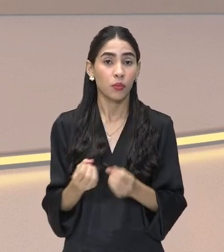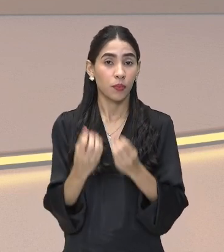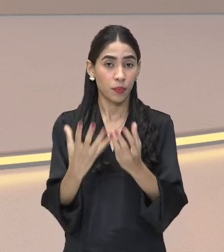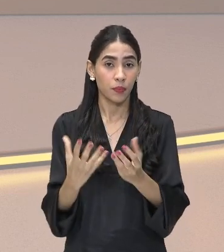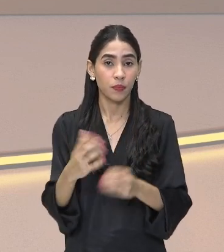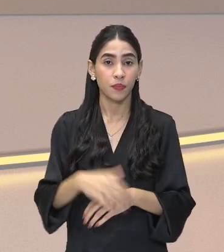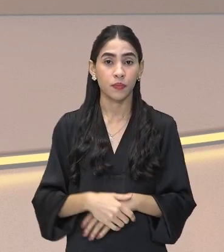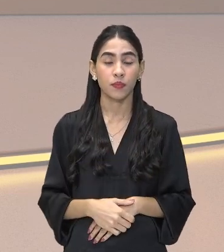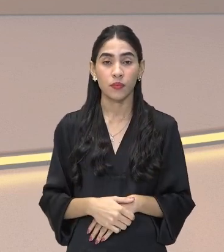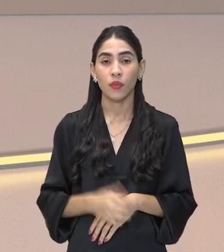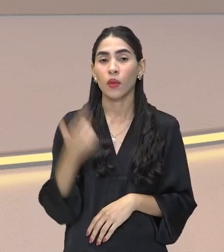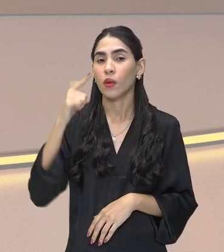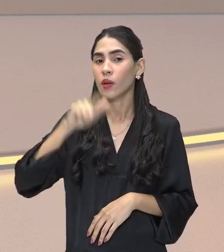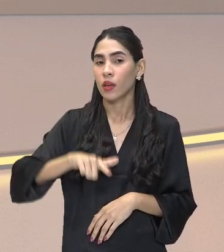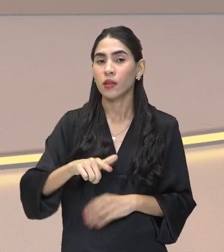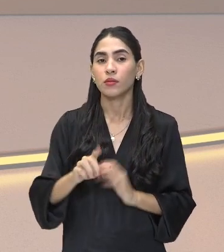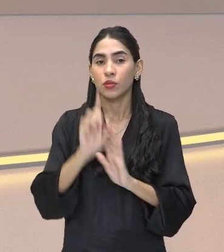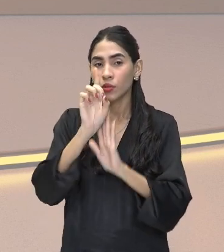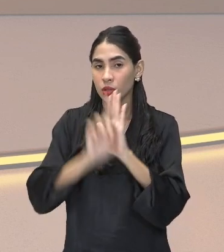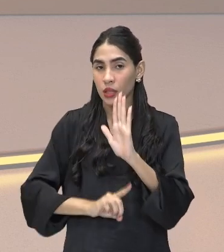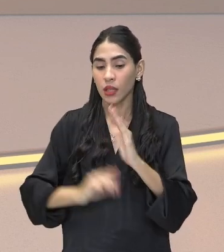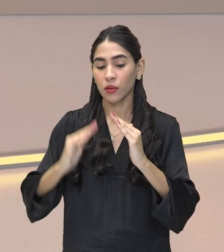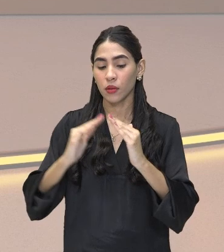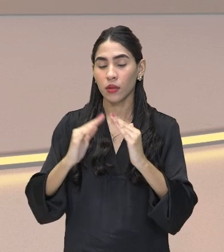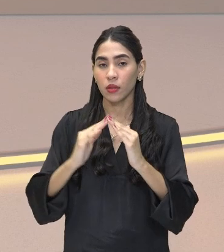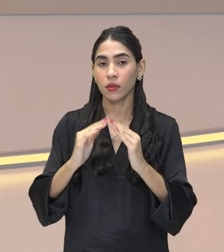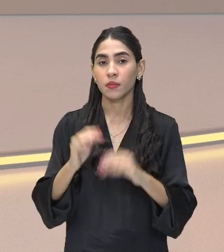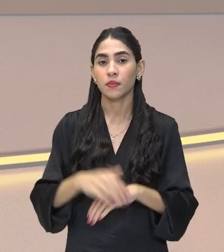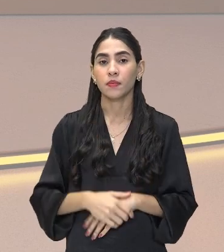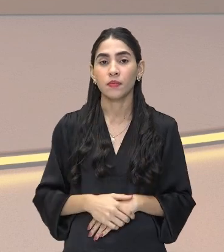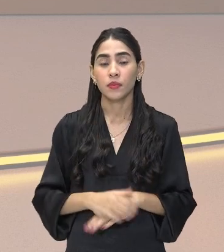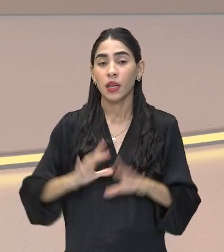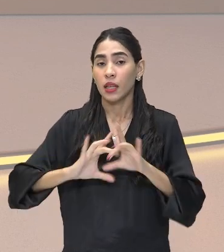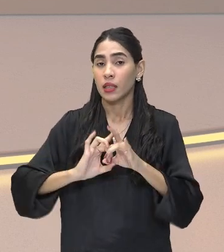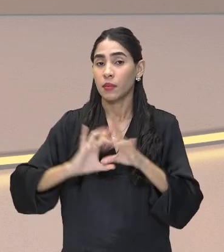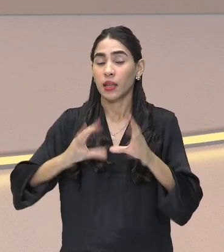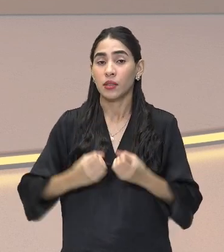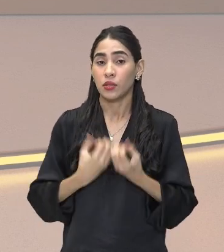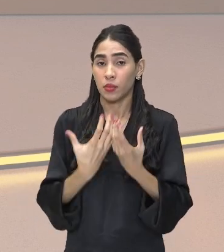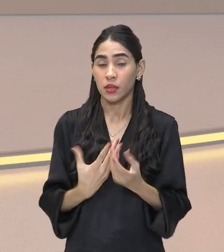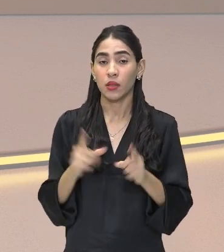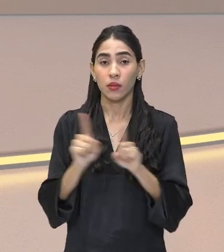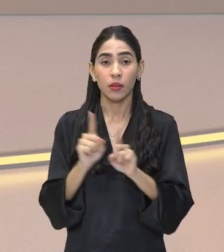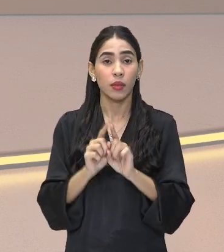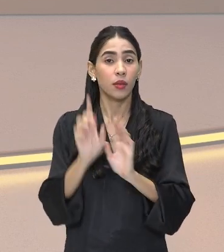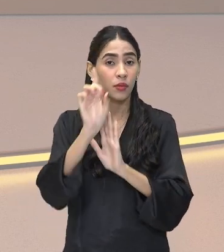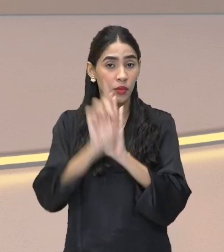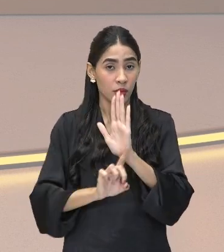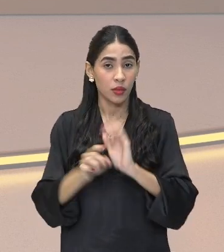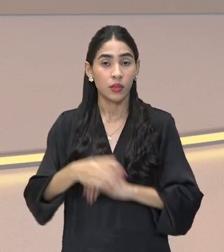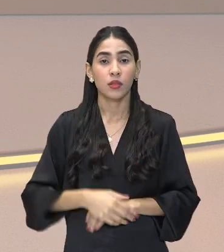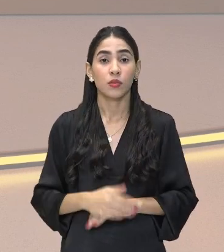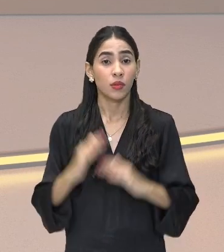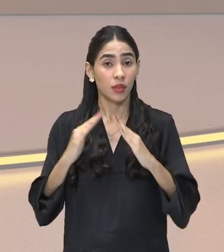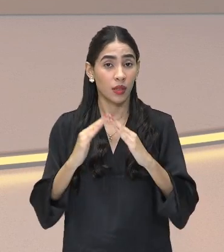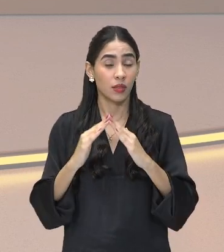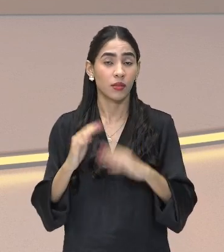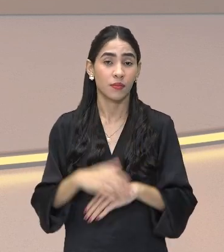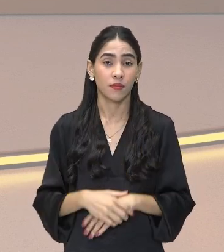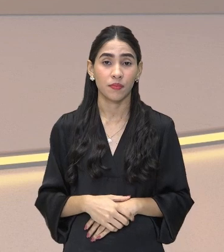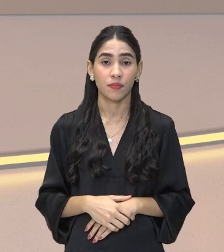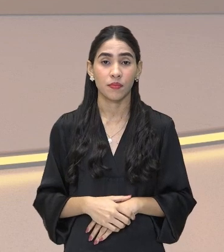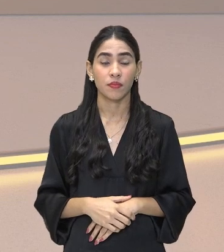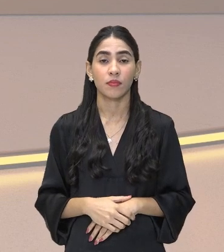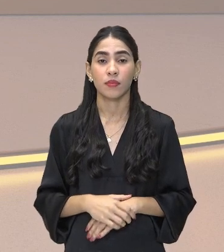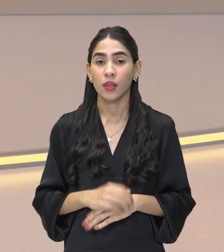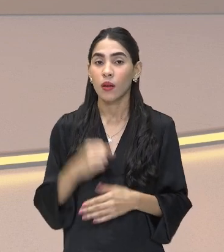1988 garantiu, né, o direito de associação, de liberdade de expressão e também o direito à moradia. Então,